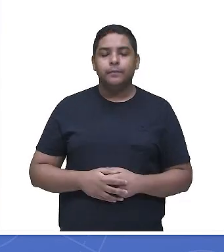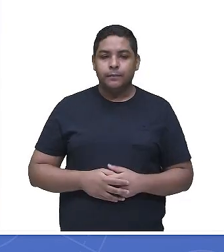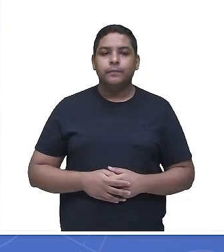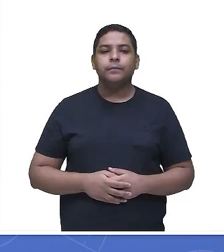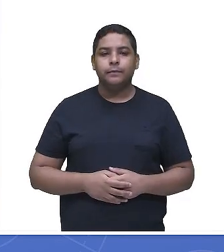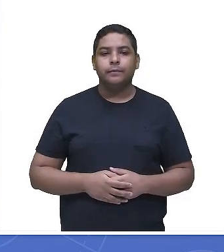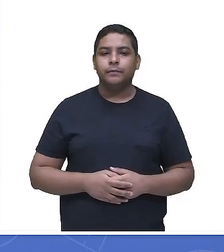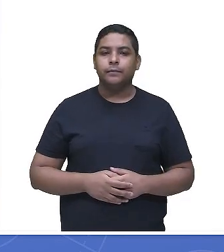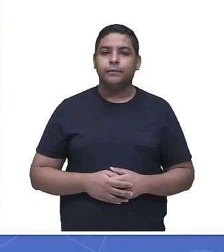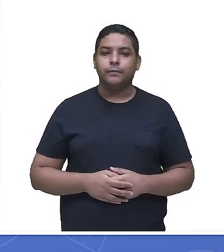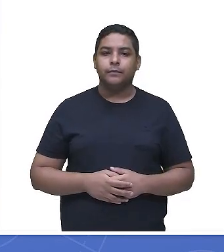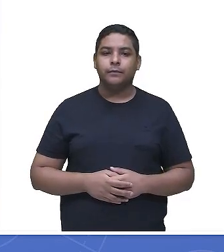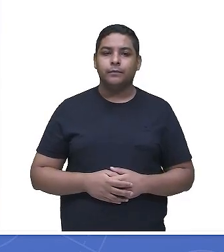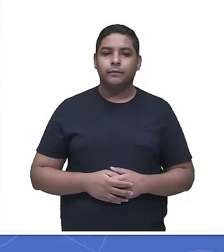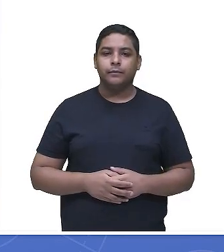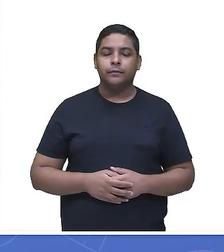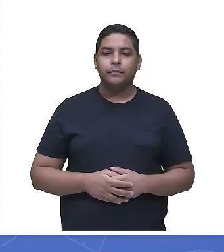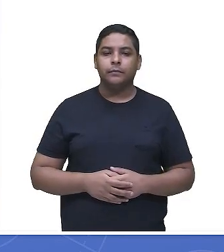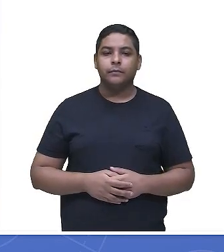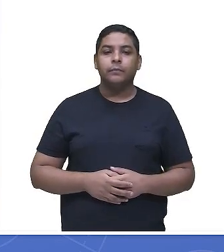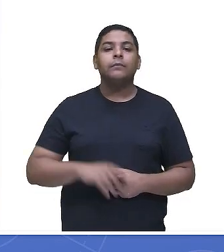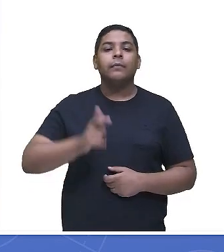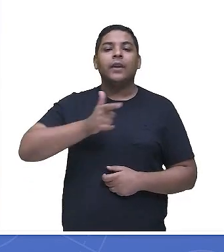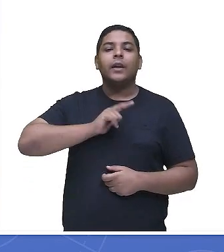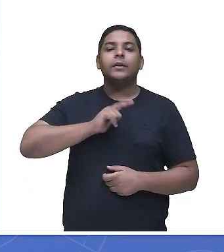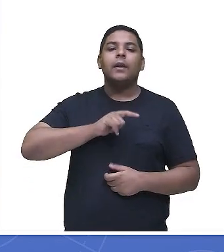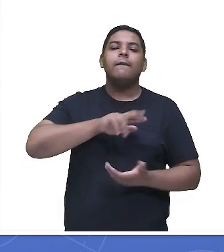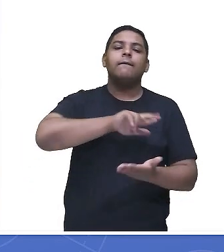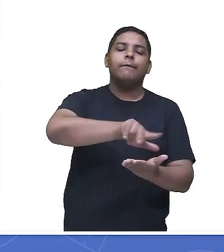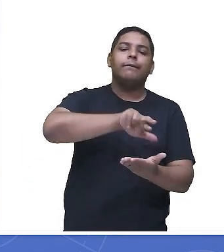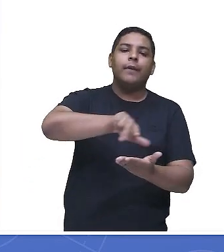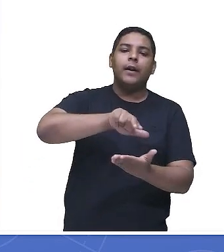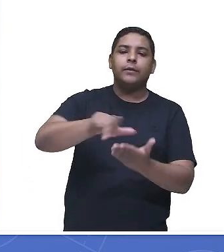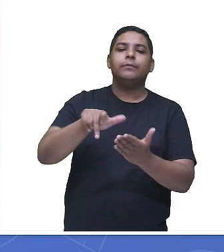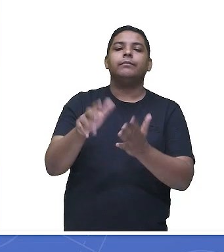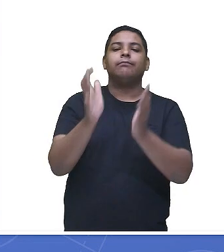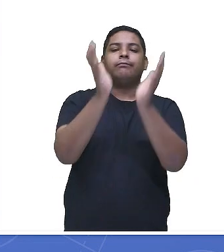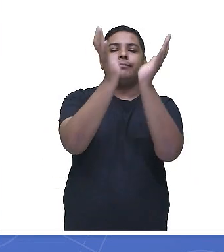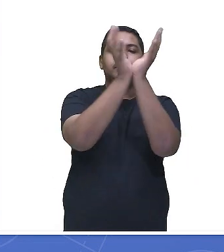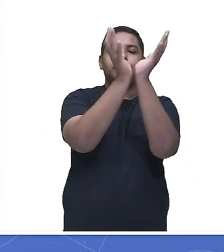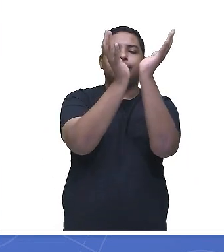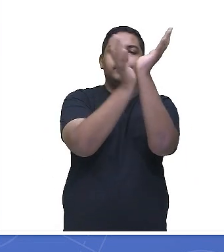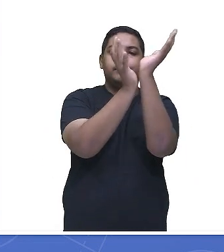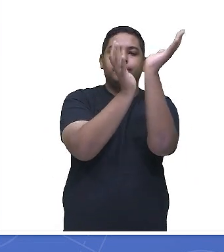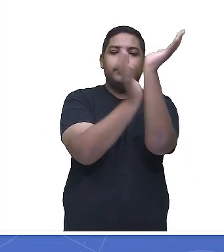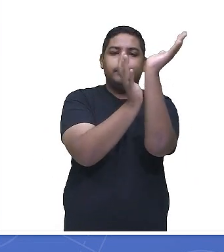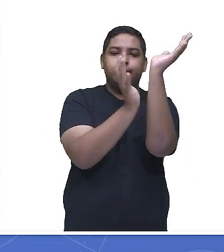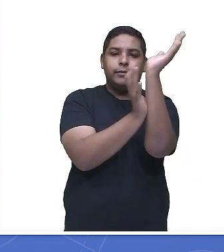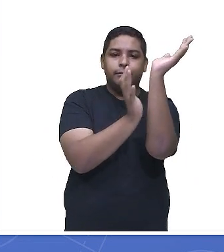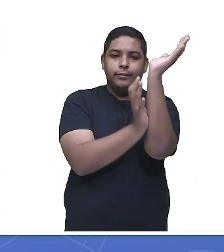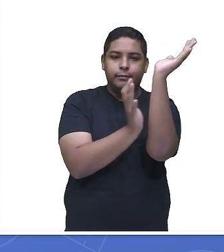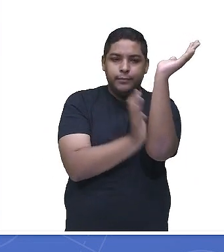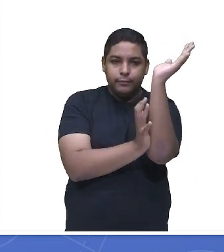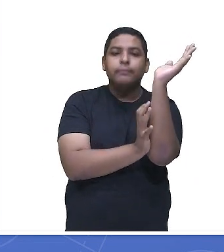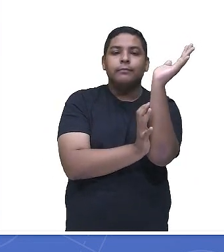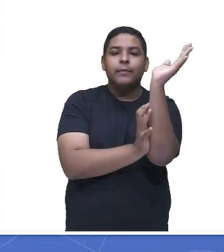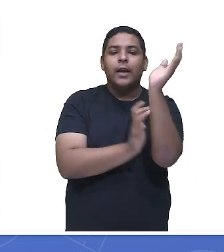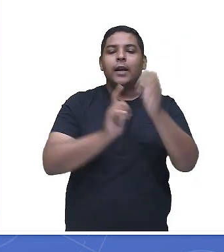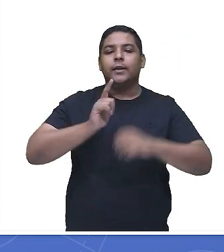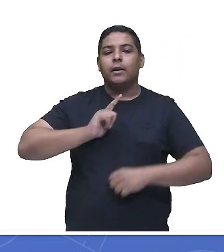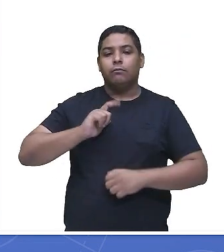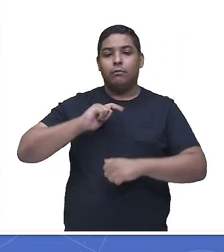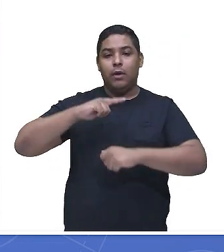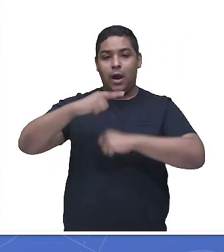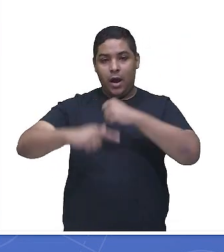organização. Existem vários níveis hierárquicos, que a gente começa desde o átomo até a biosfera,